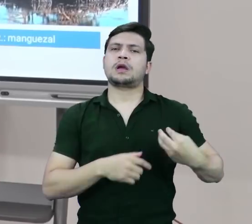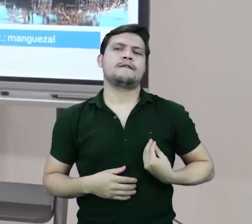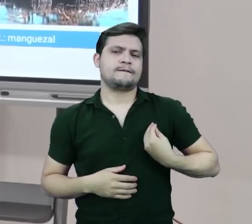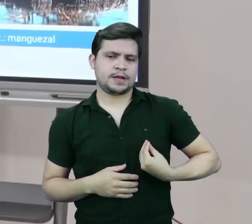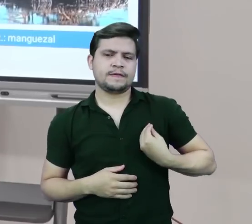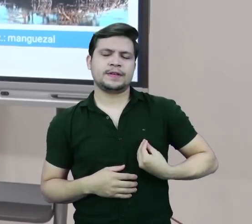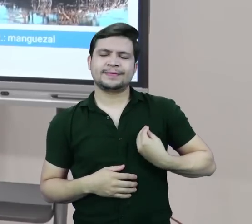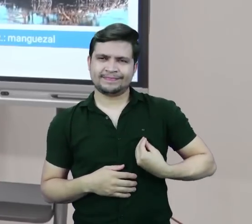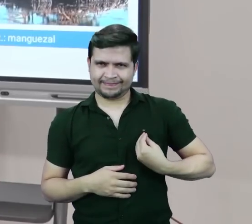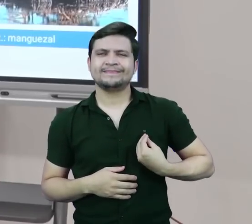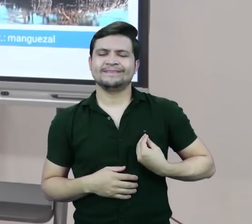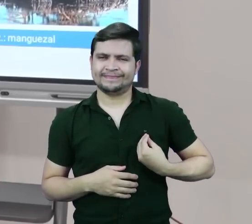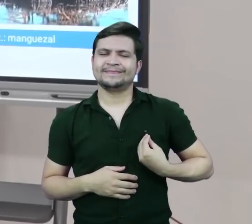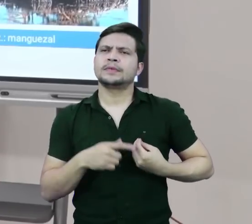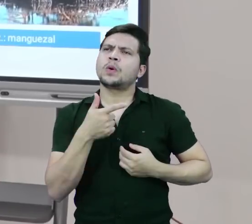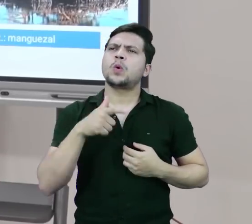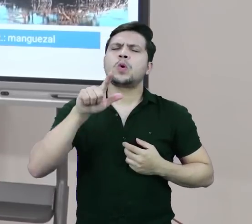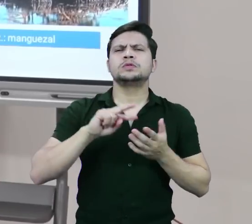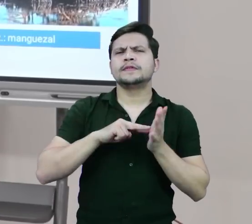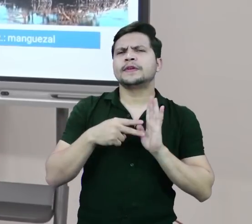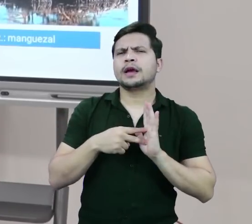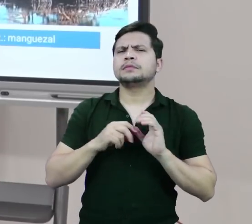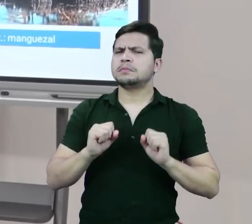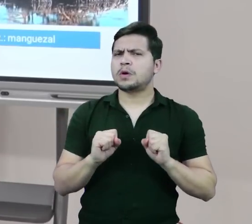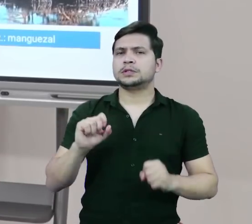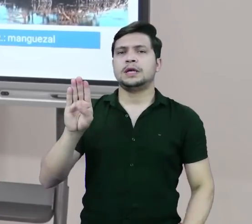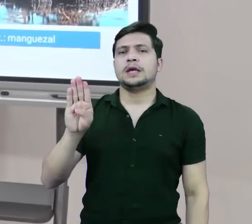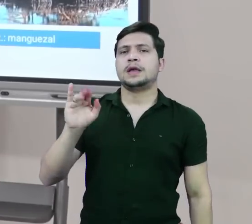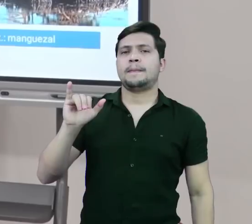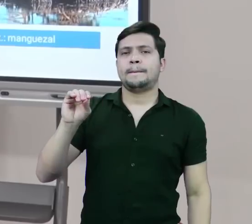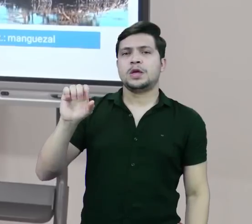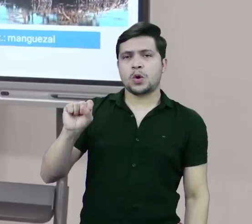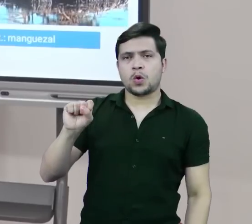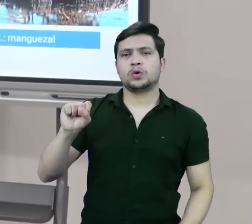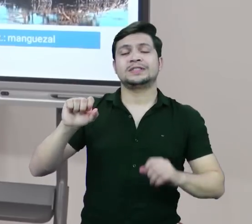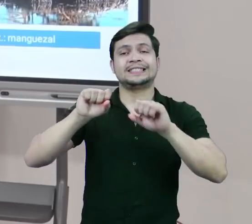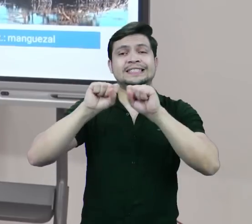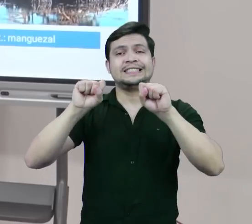né? Outra denominação para ecossistema é biossistema ou